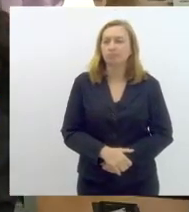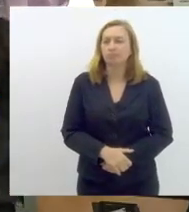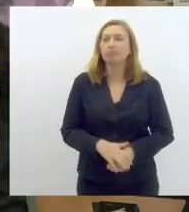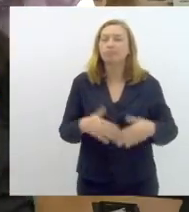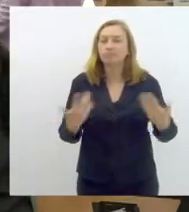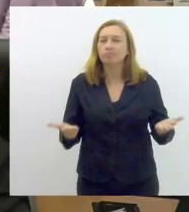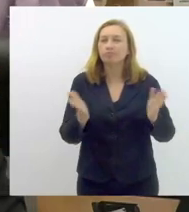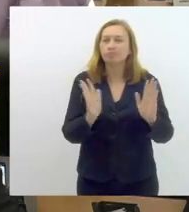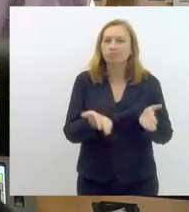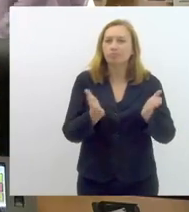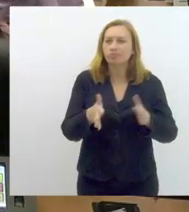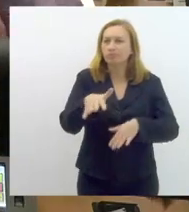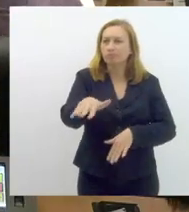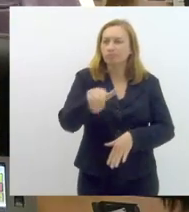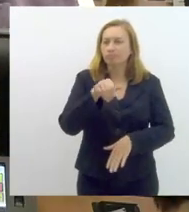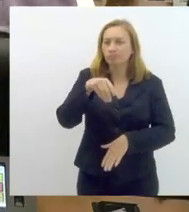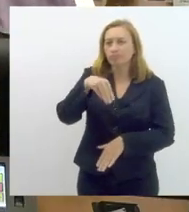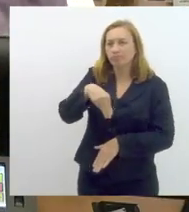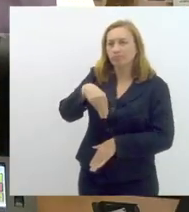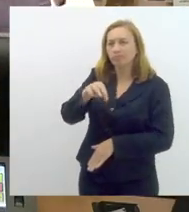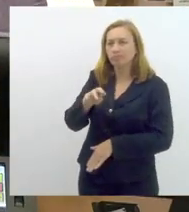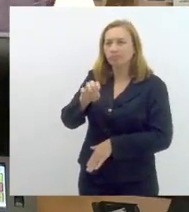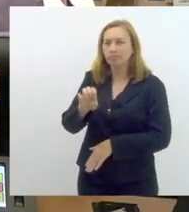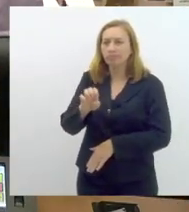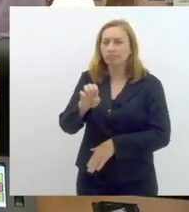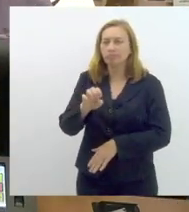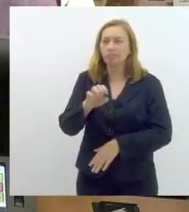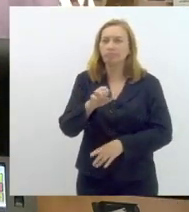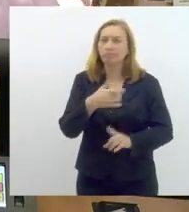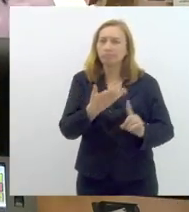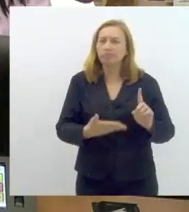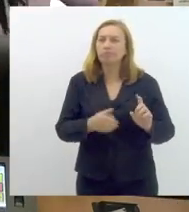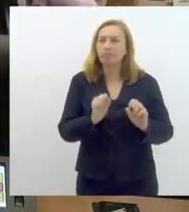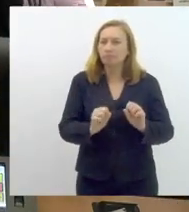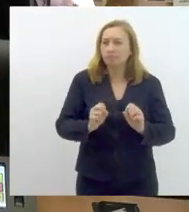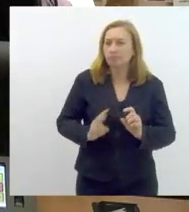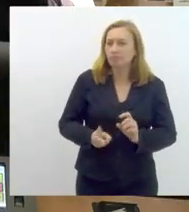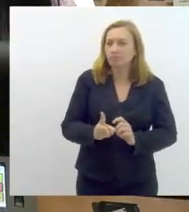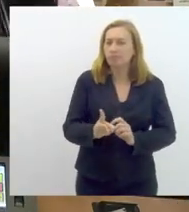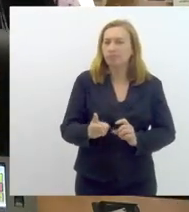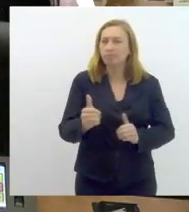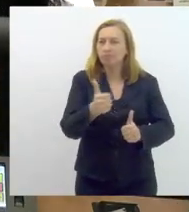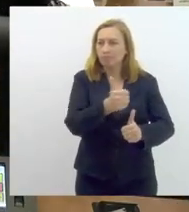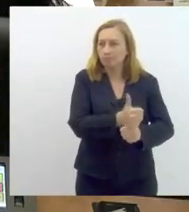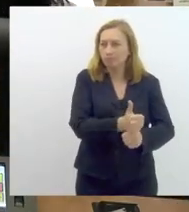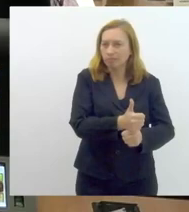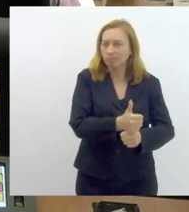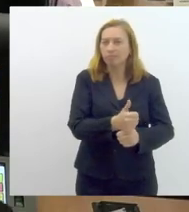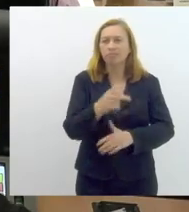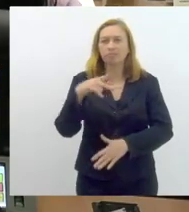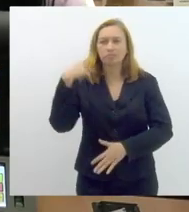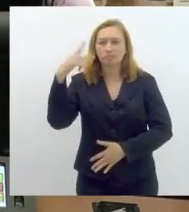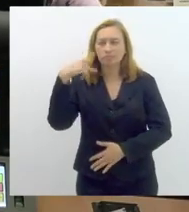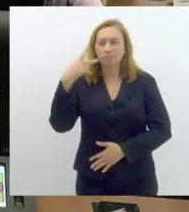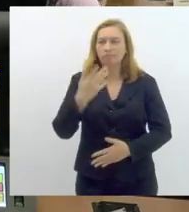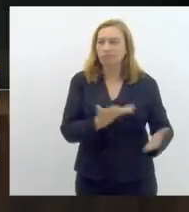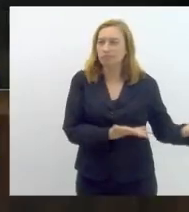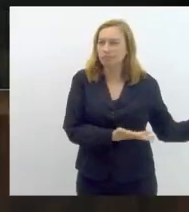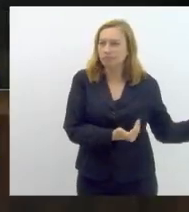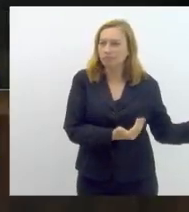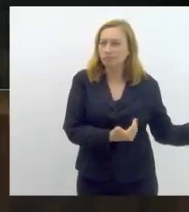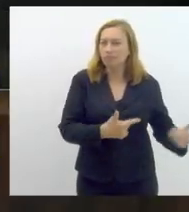Então, agora eu chamo o mestre de cerimônias para que a gente possa proceder à posse dos parlamentares juvenis